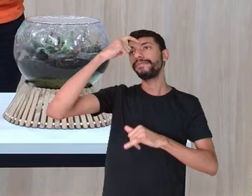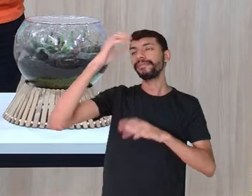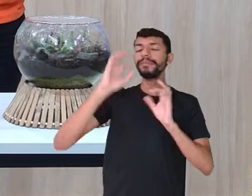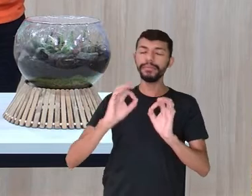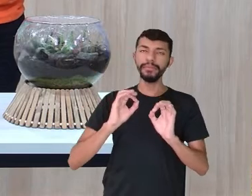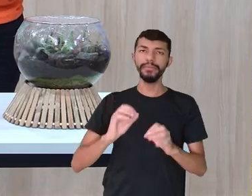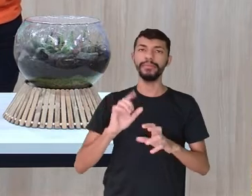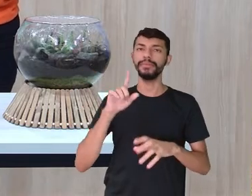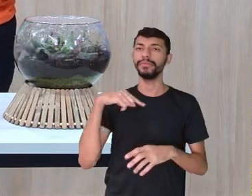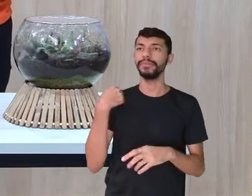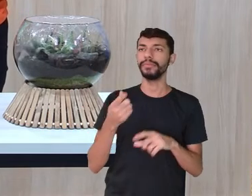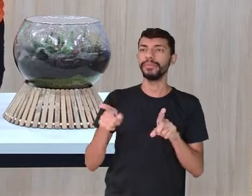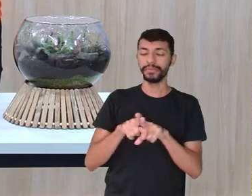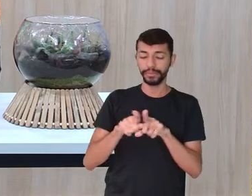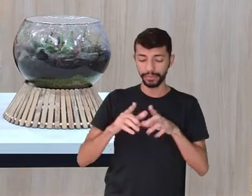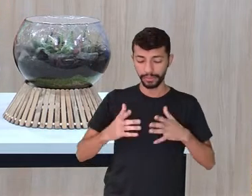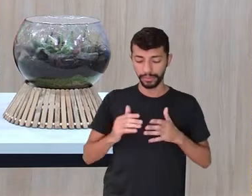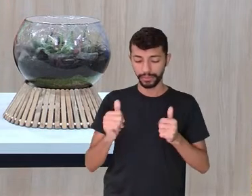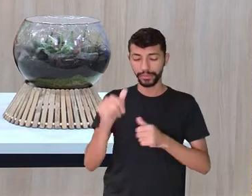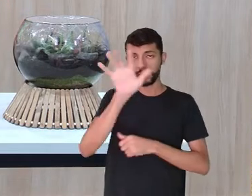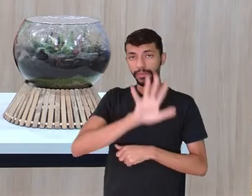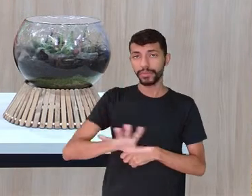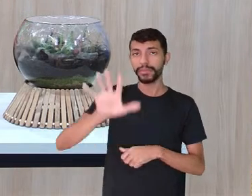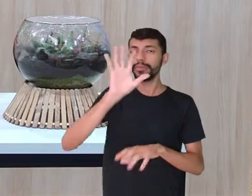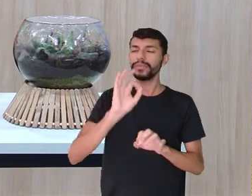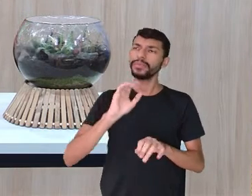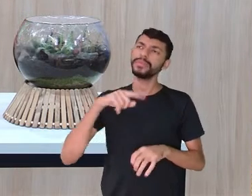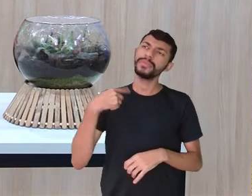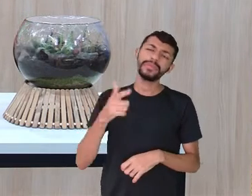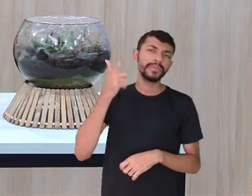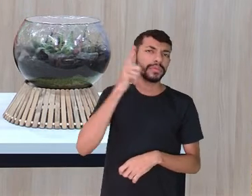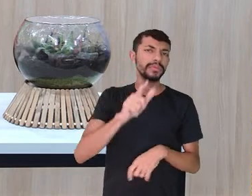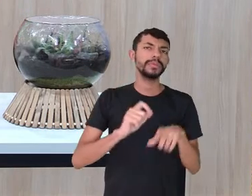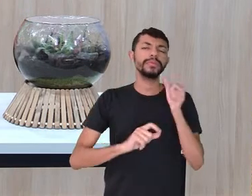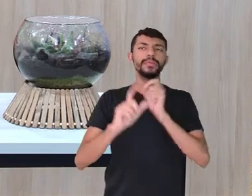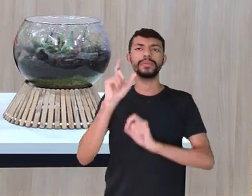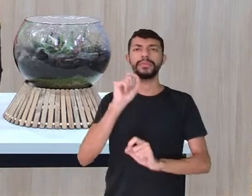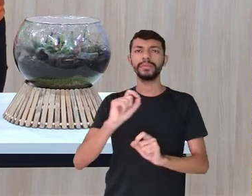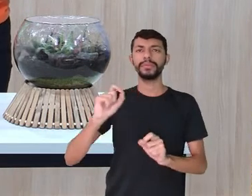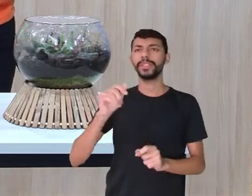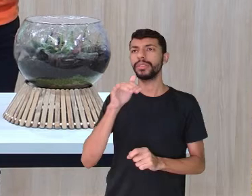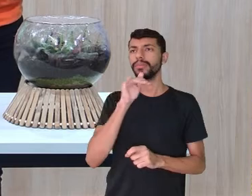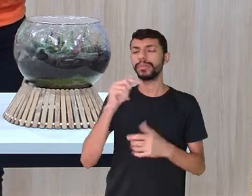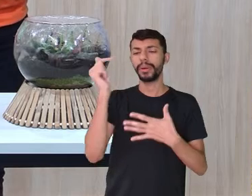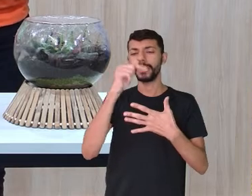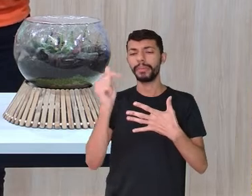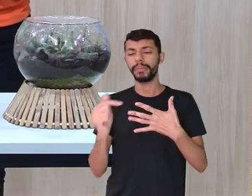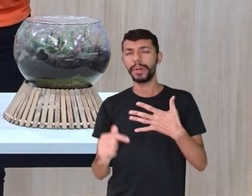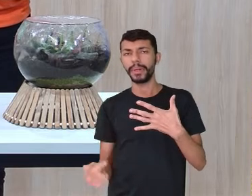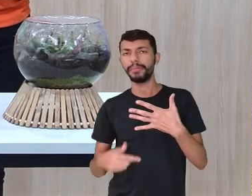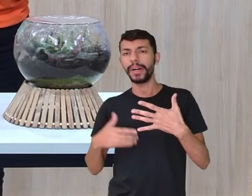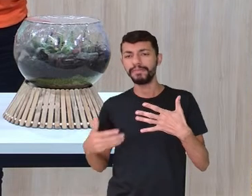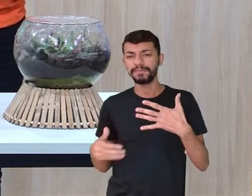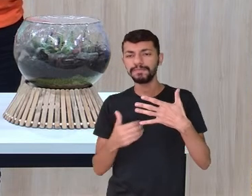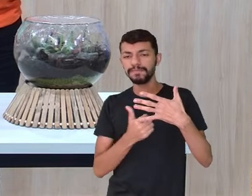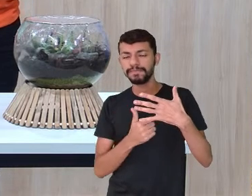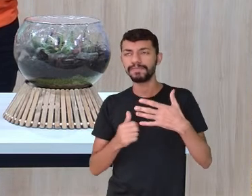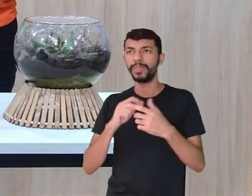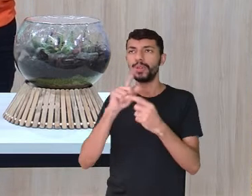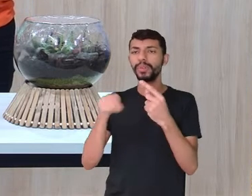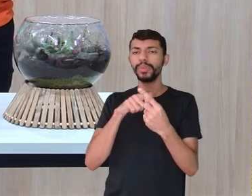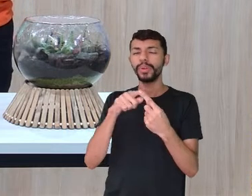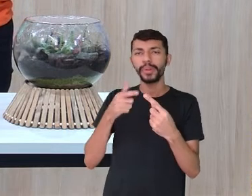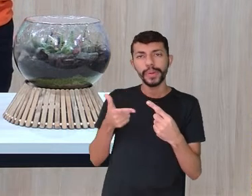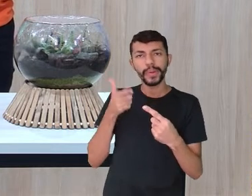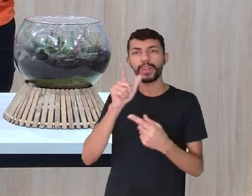conscientização e as nossas ações globais realmente para que possamos cumprir realmente os objetivos de desenvolvimento sustentável